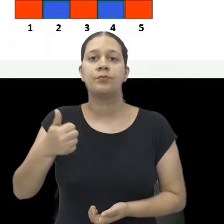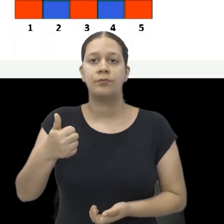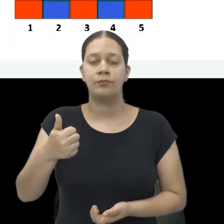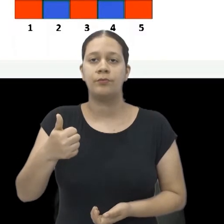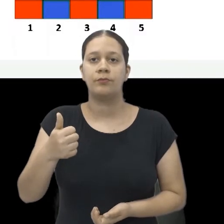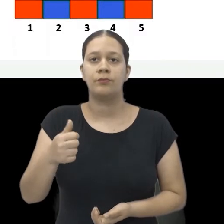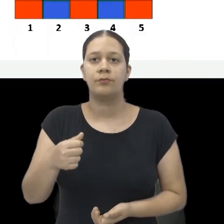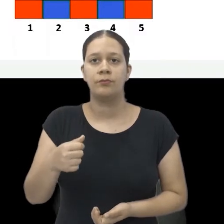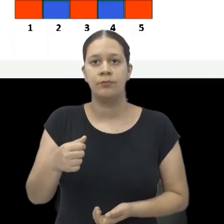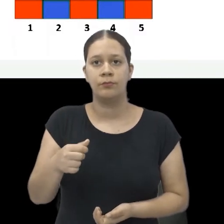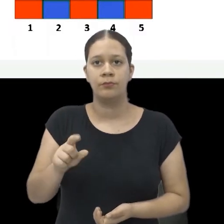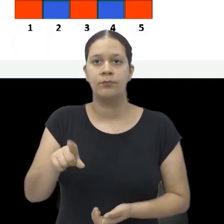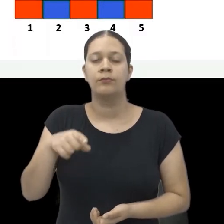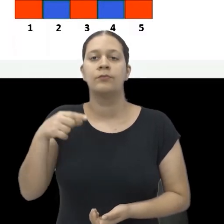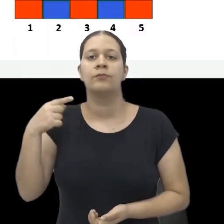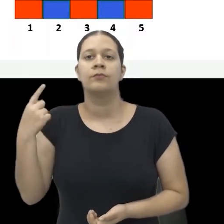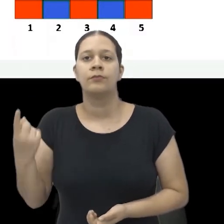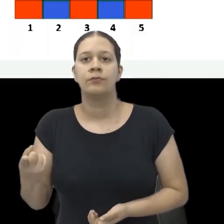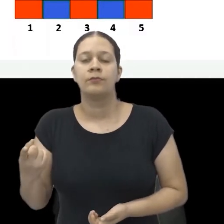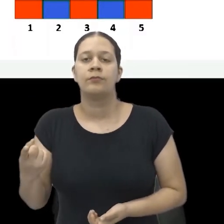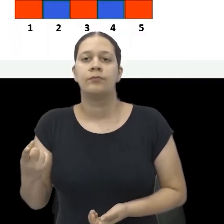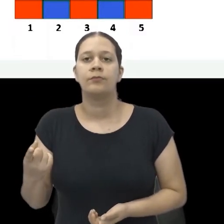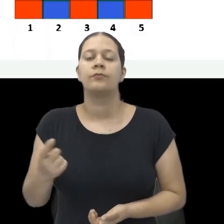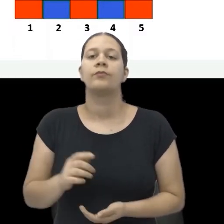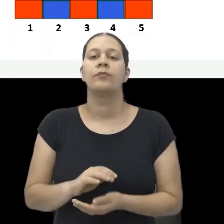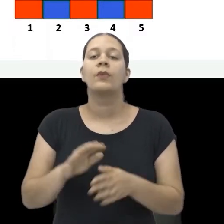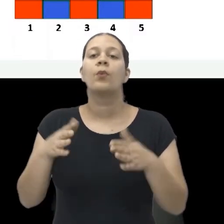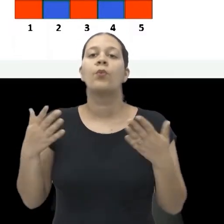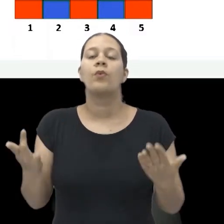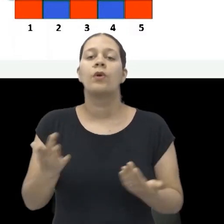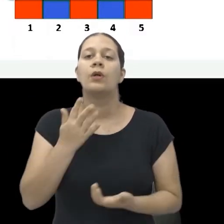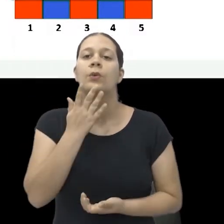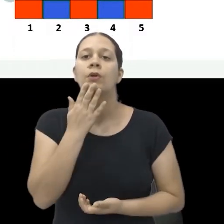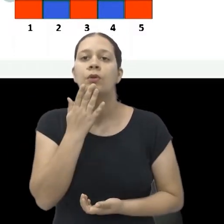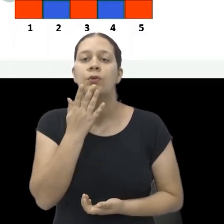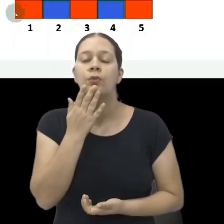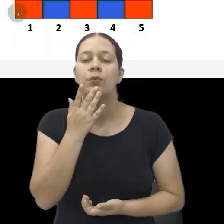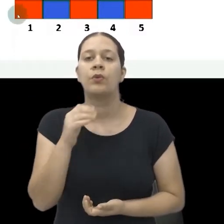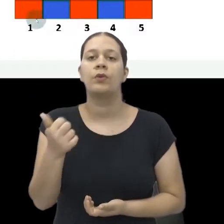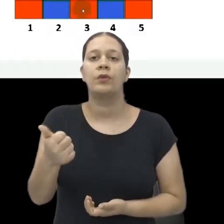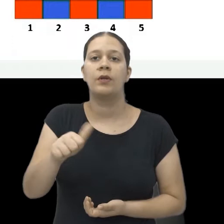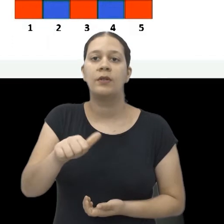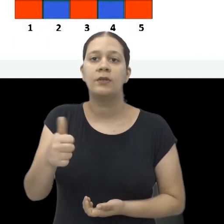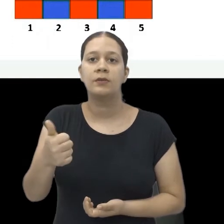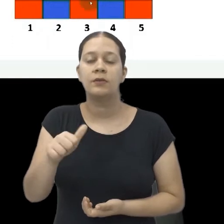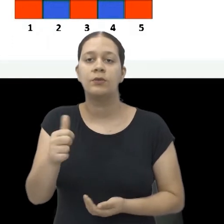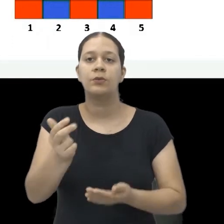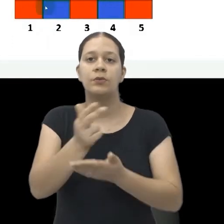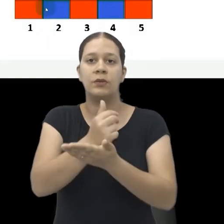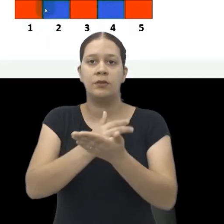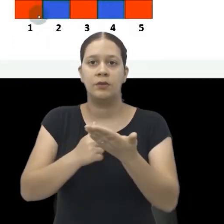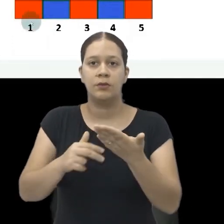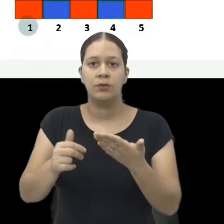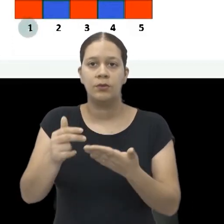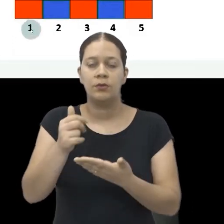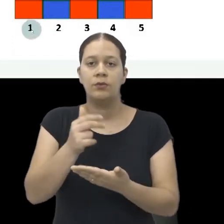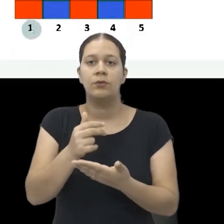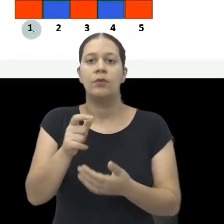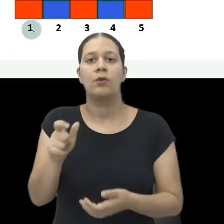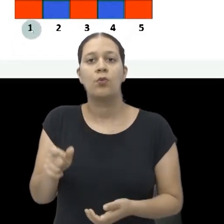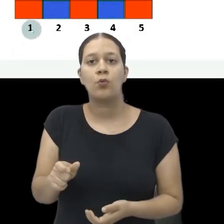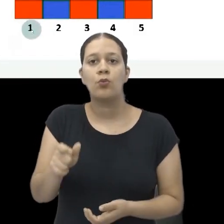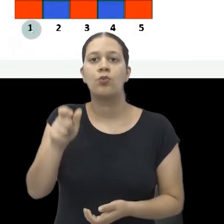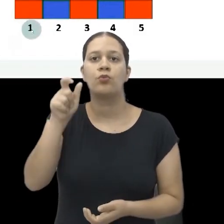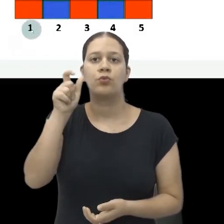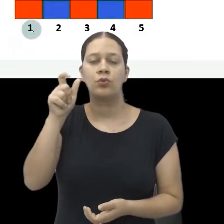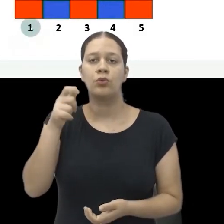letra B. São duas, né? Vamos analisar logo essa primeira pergunta. Vejam, analisando aqui o desenho,